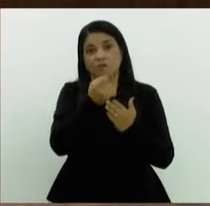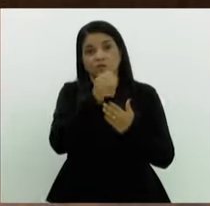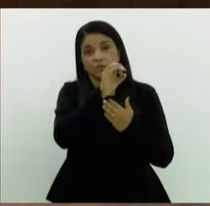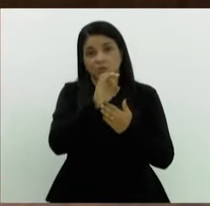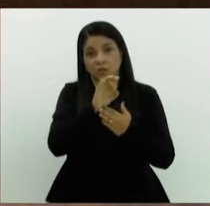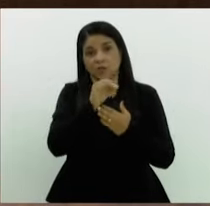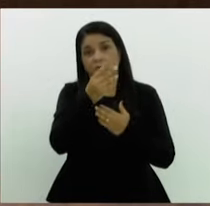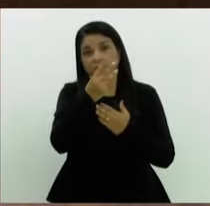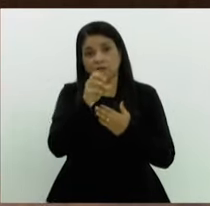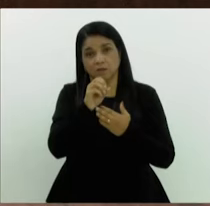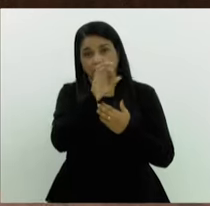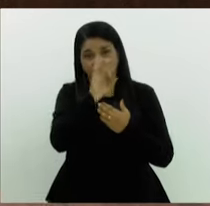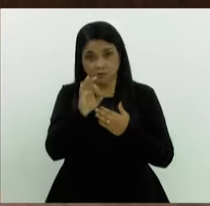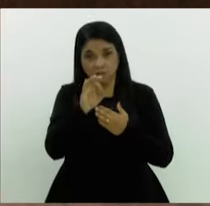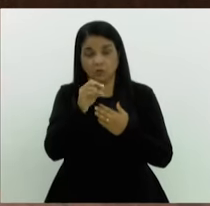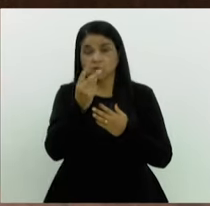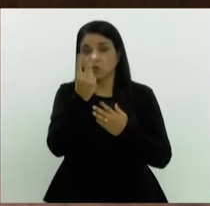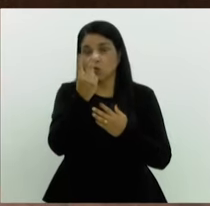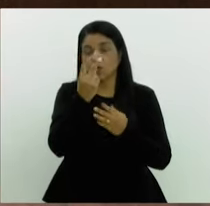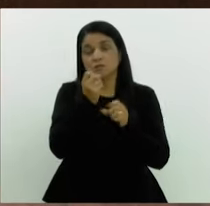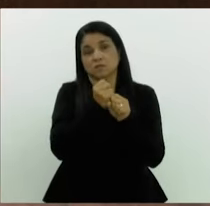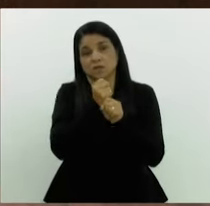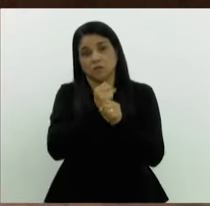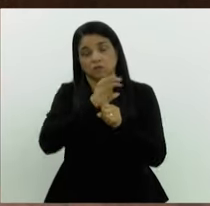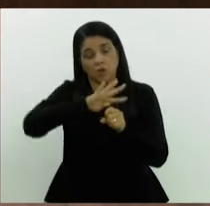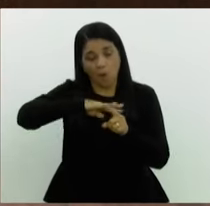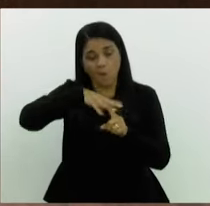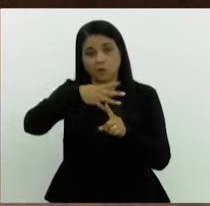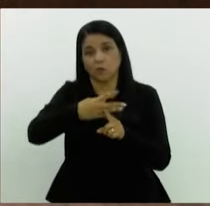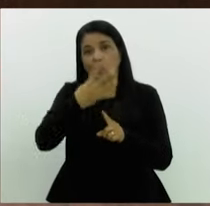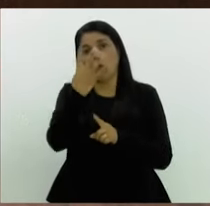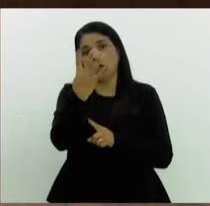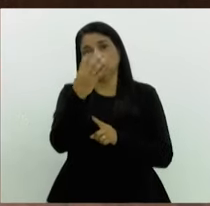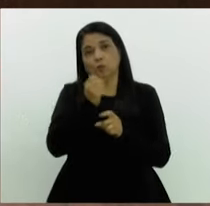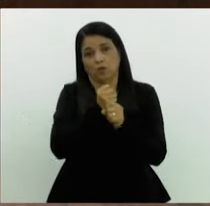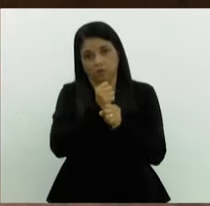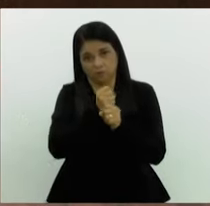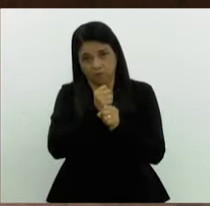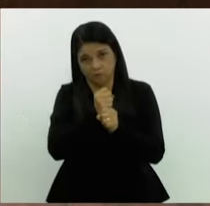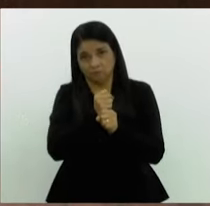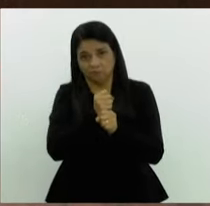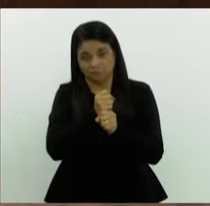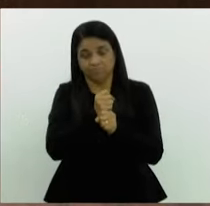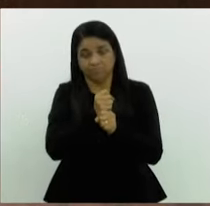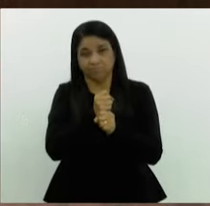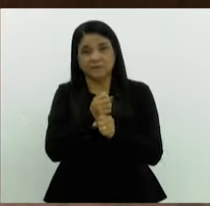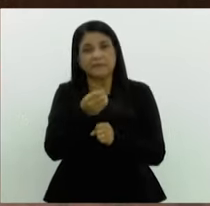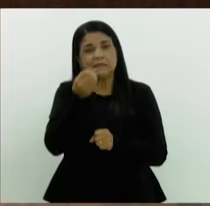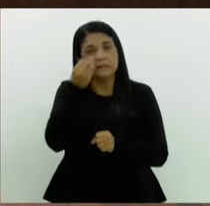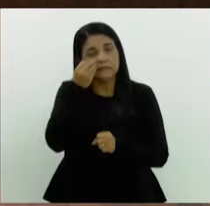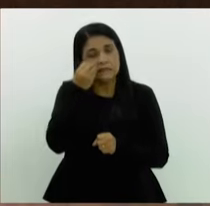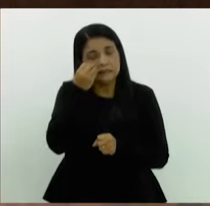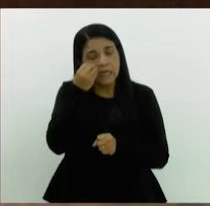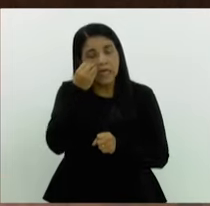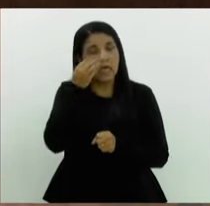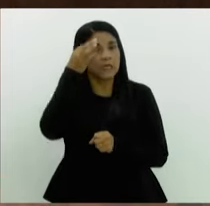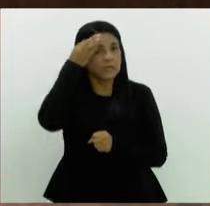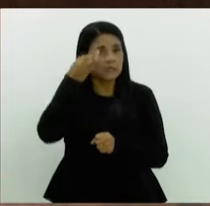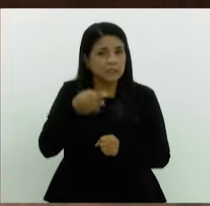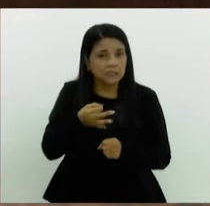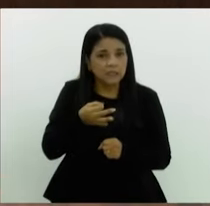esse aumento de 2 anos para 4 anos. Até podemos tentar buscar um entendimento